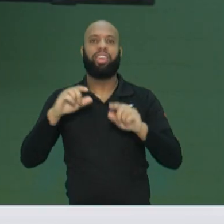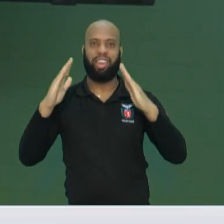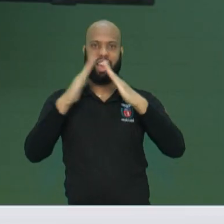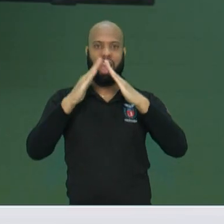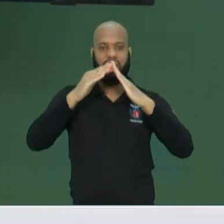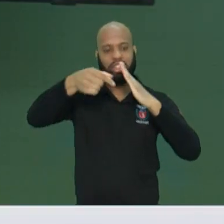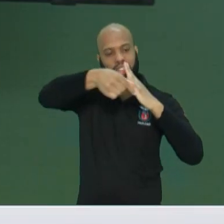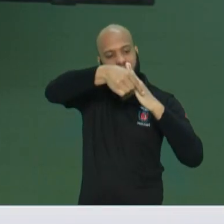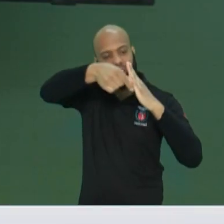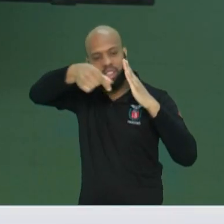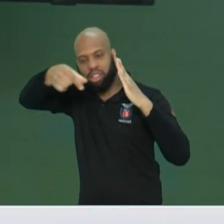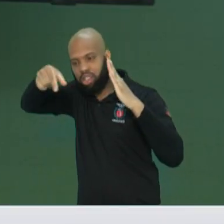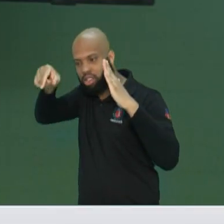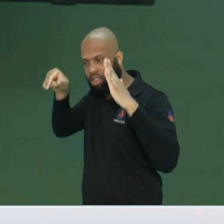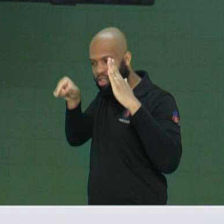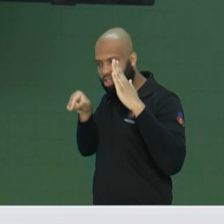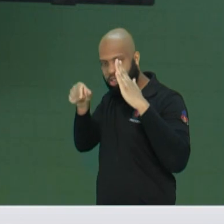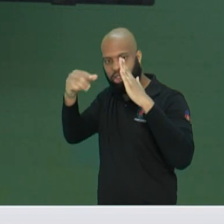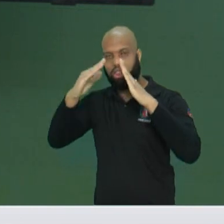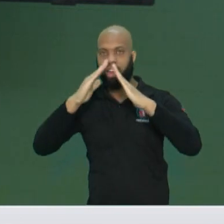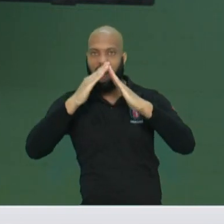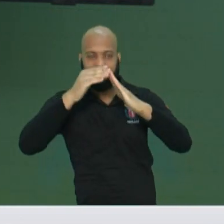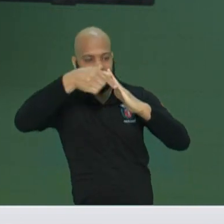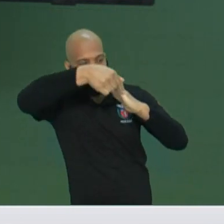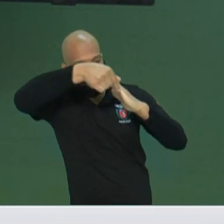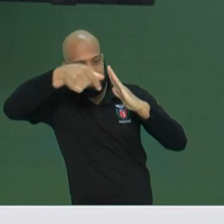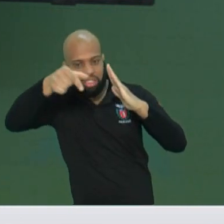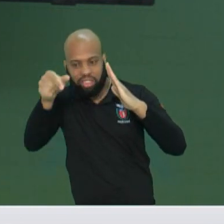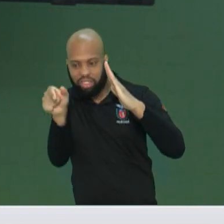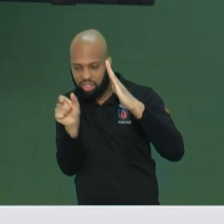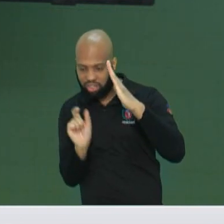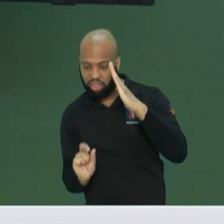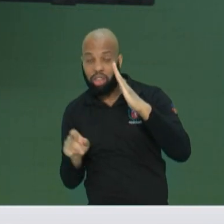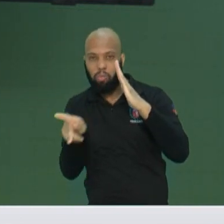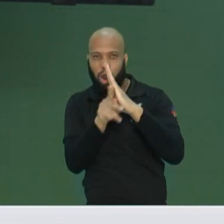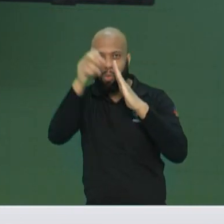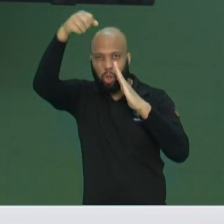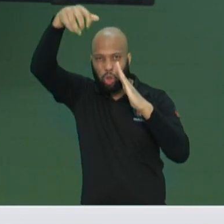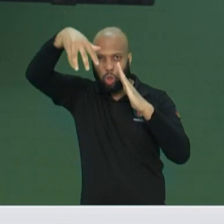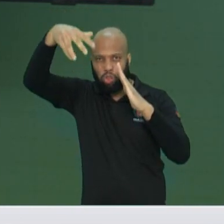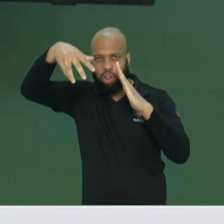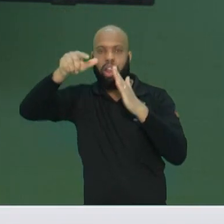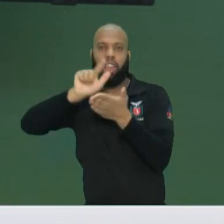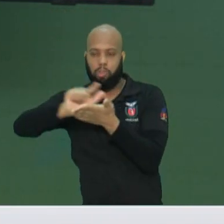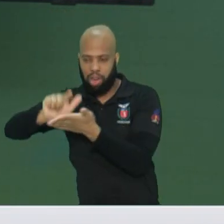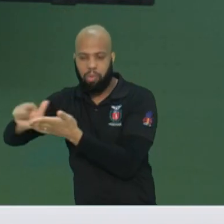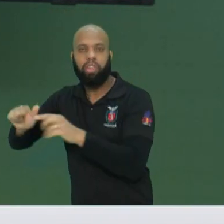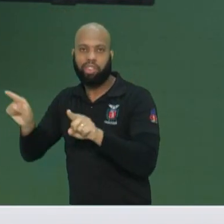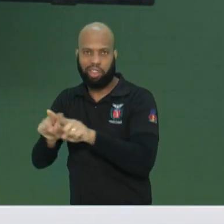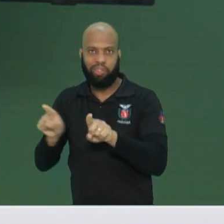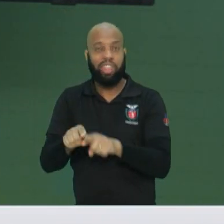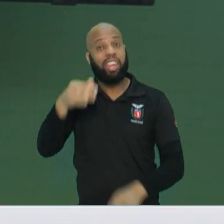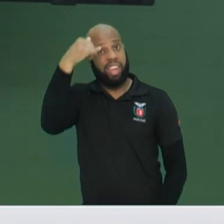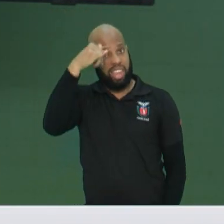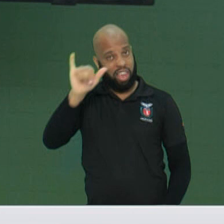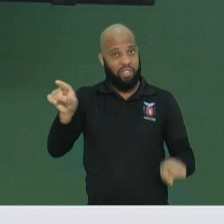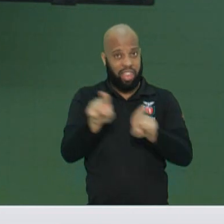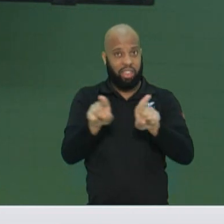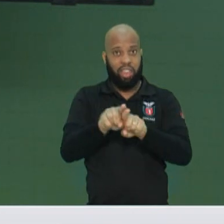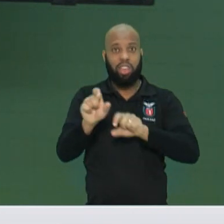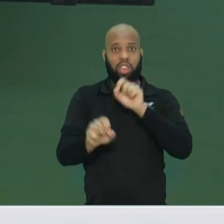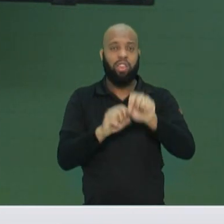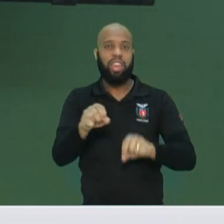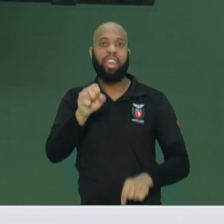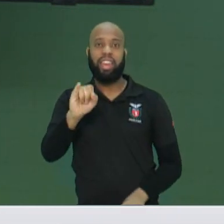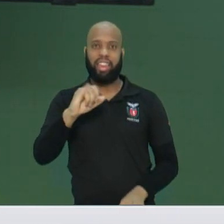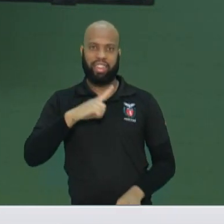para você lembrar o pai e a mãe. Mantenha as calhas limpas para não parar a água também. E não deixe água acumulada sobre a laje.